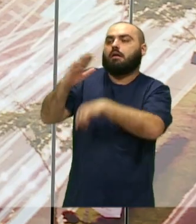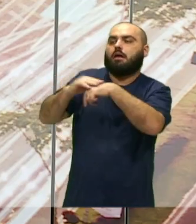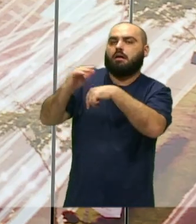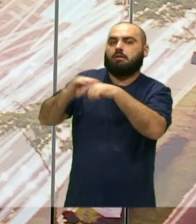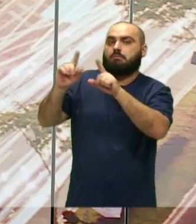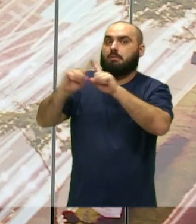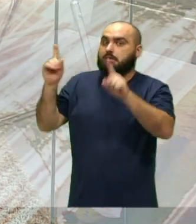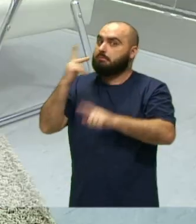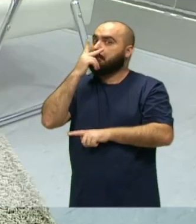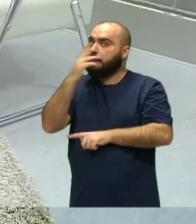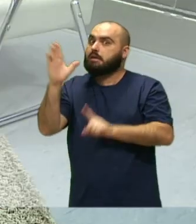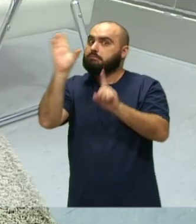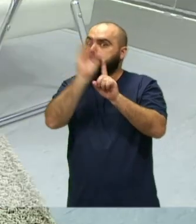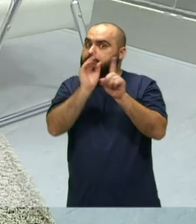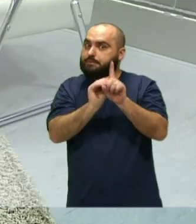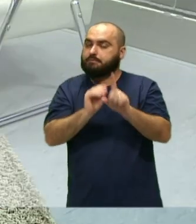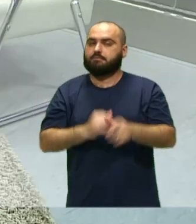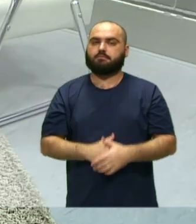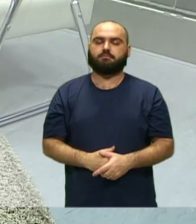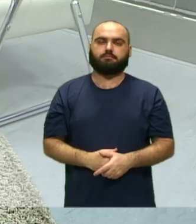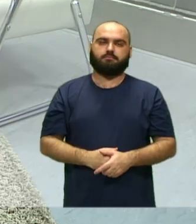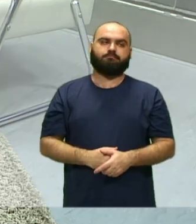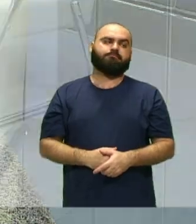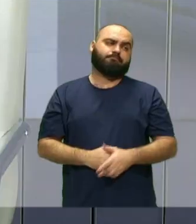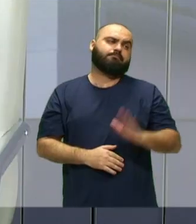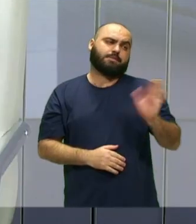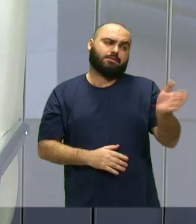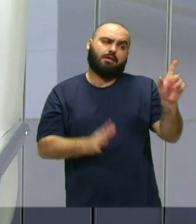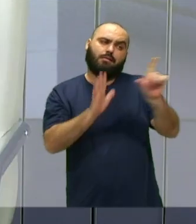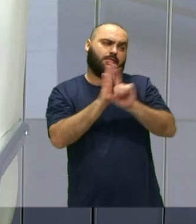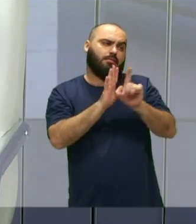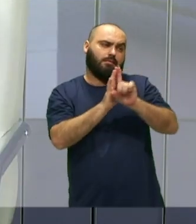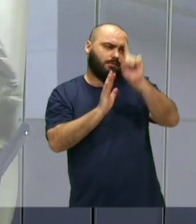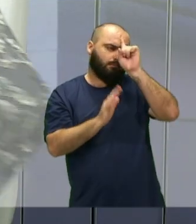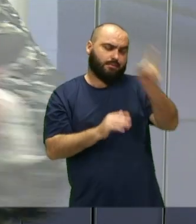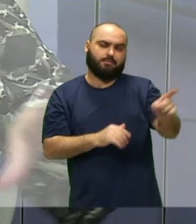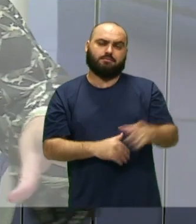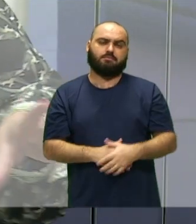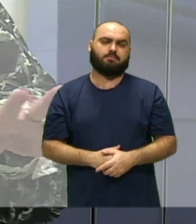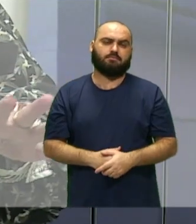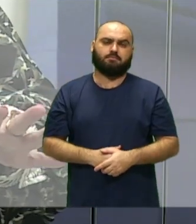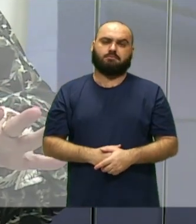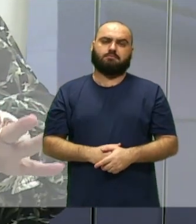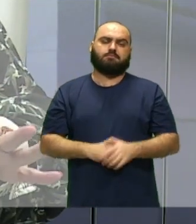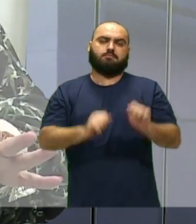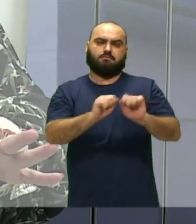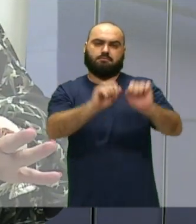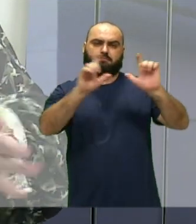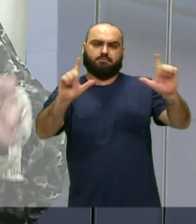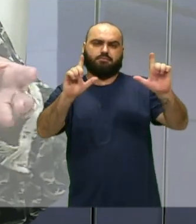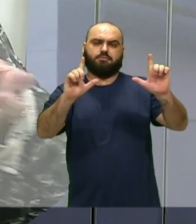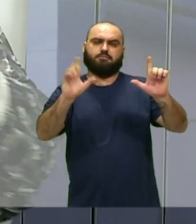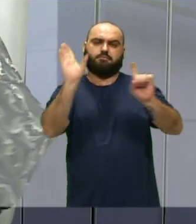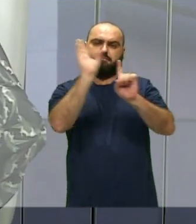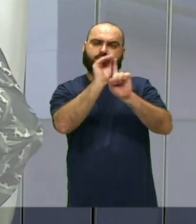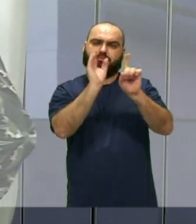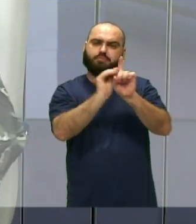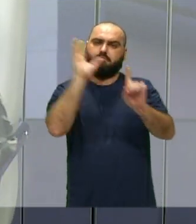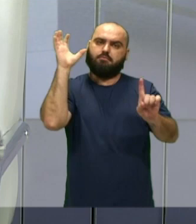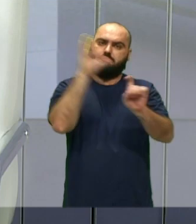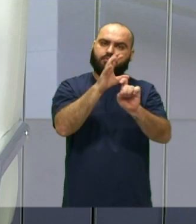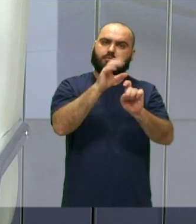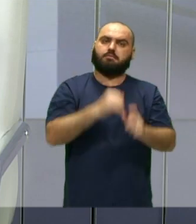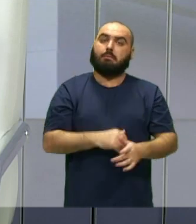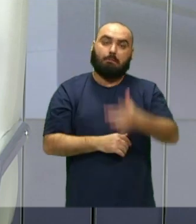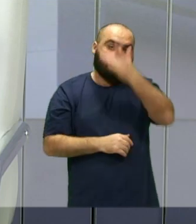configurar sim. A gente, na verdade, a gente reforça o que já diz a lei, que diz qualquer folder que fala de assédio, porque as pessoas não